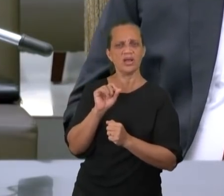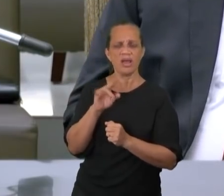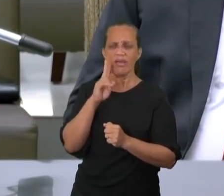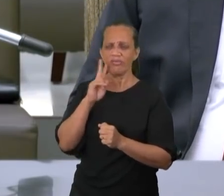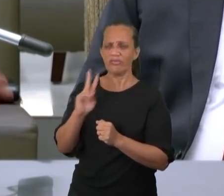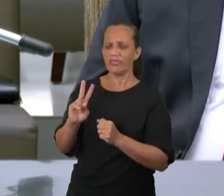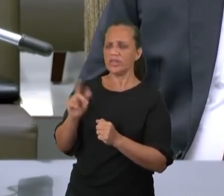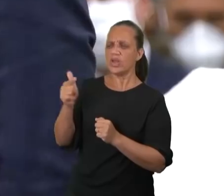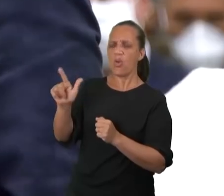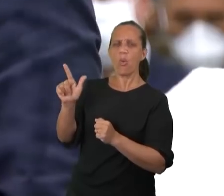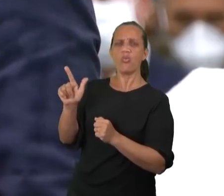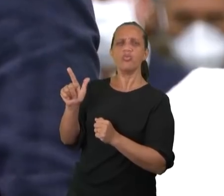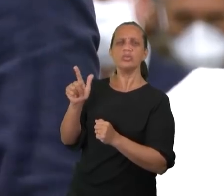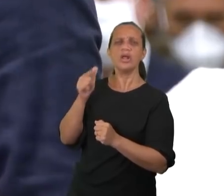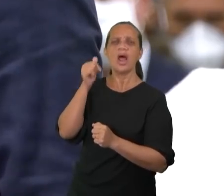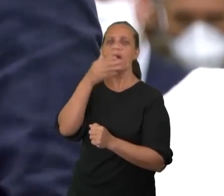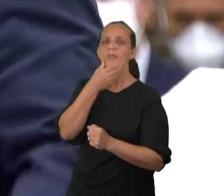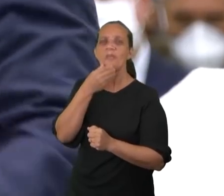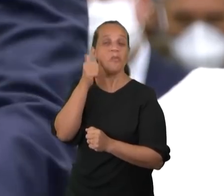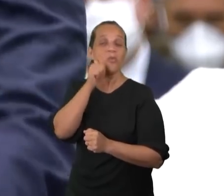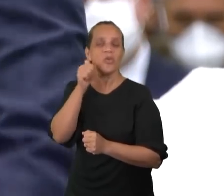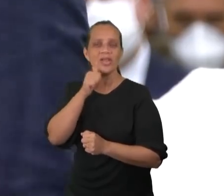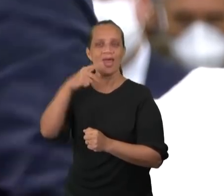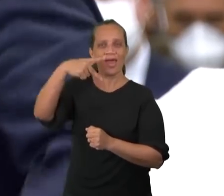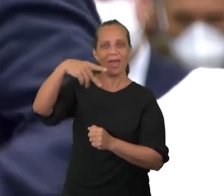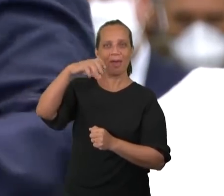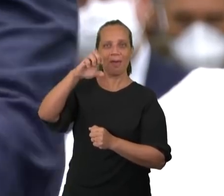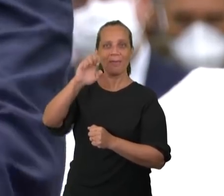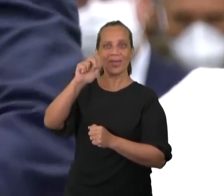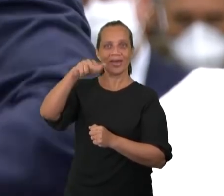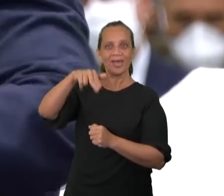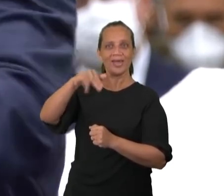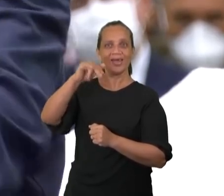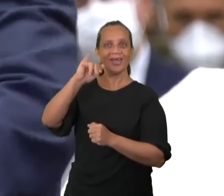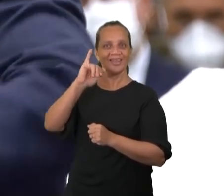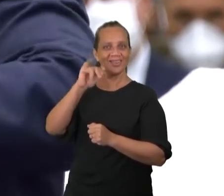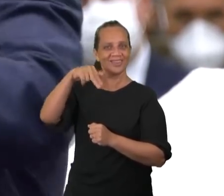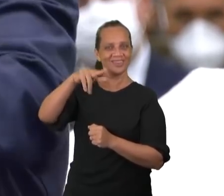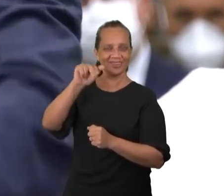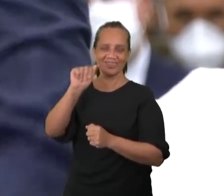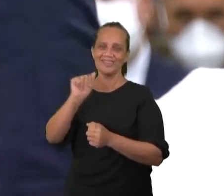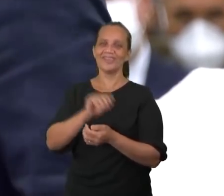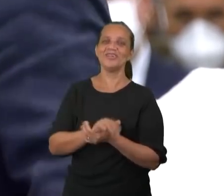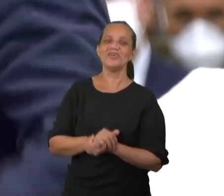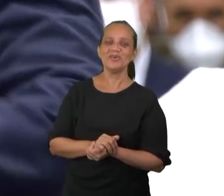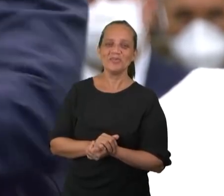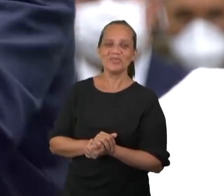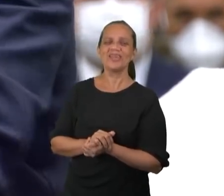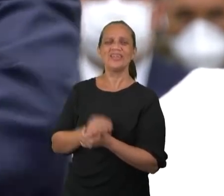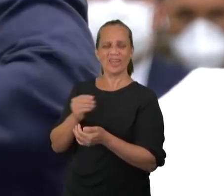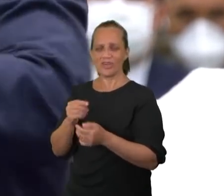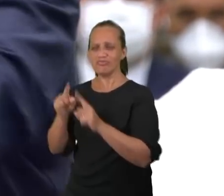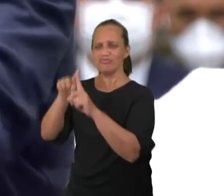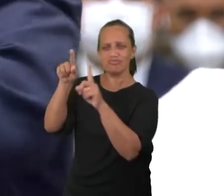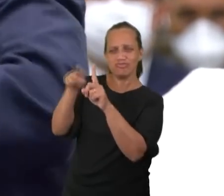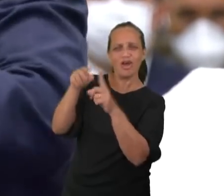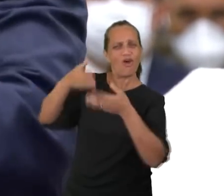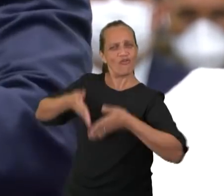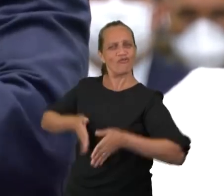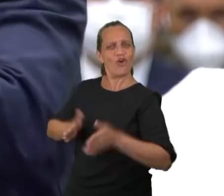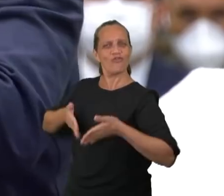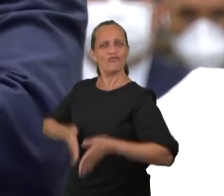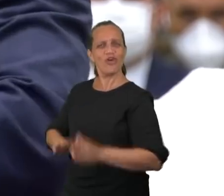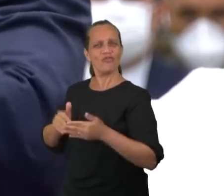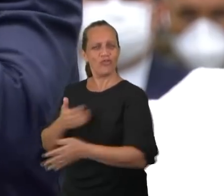Aí já arrumou outra lá, Penina, e disse, não, não é comigo não, filho. E Penina, tome filho. E provocando Ana, provocando.